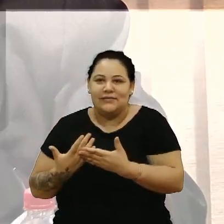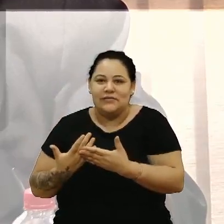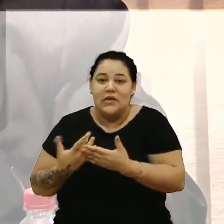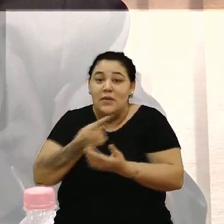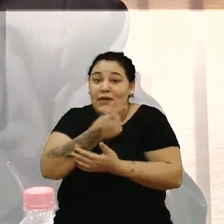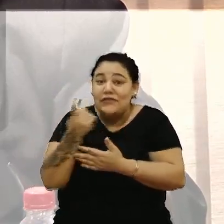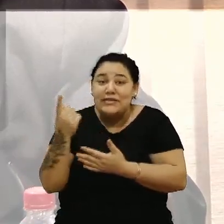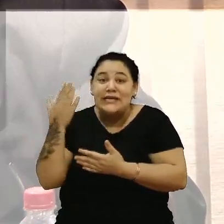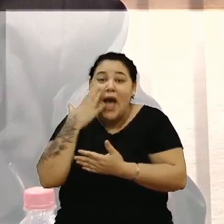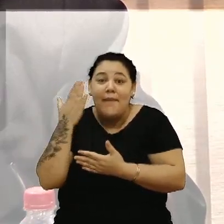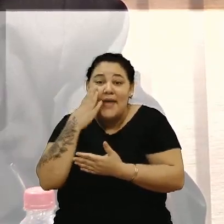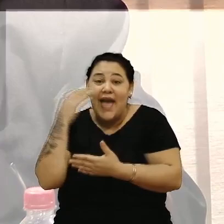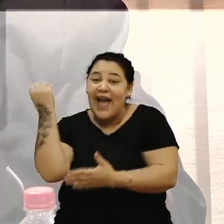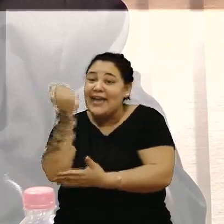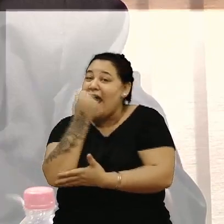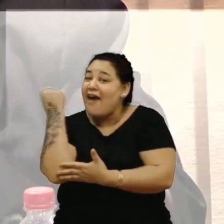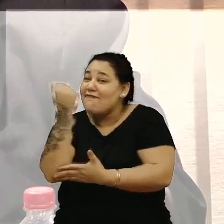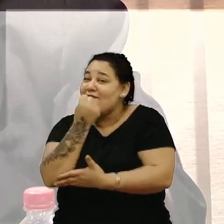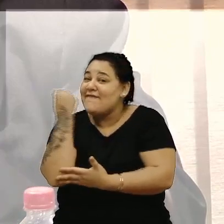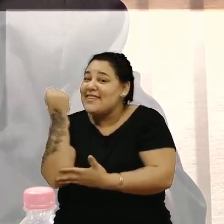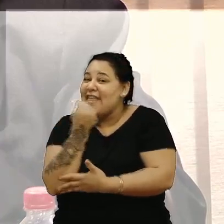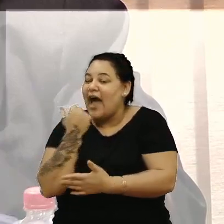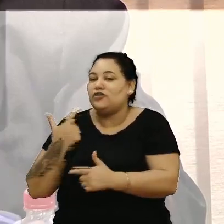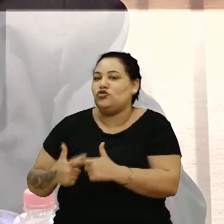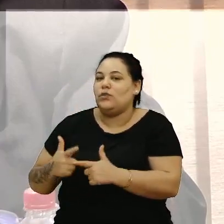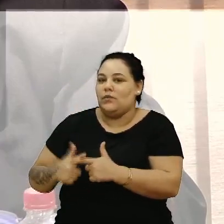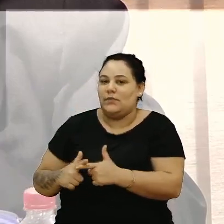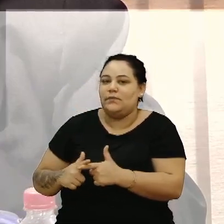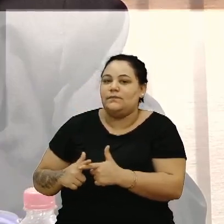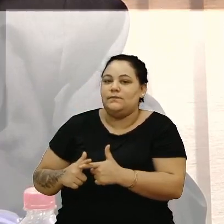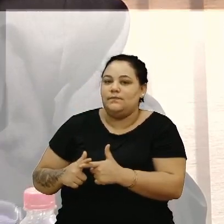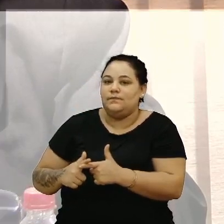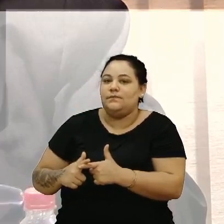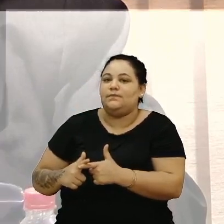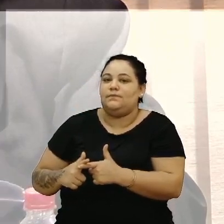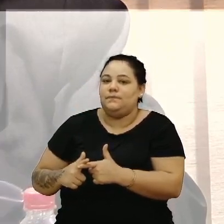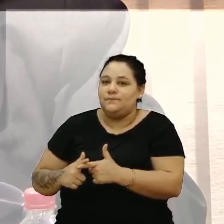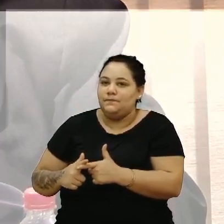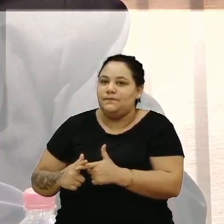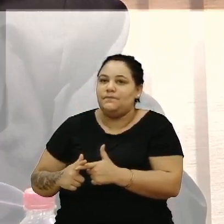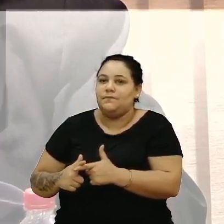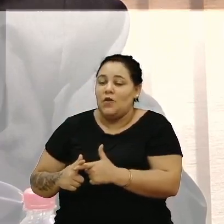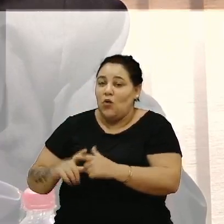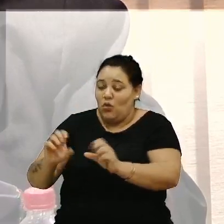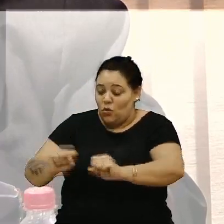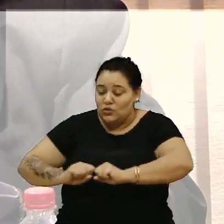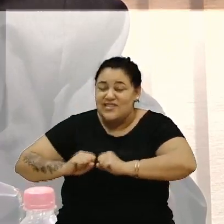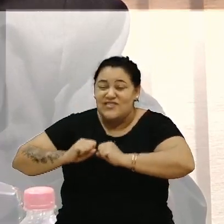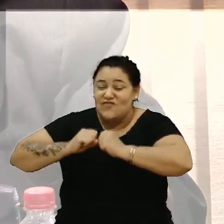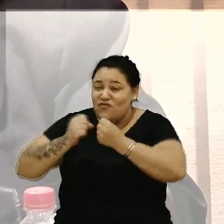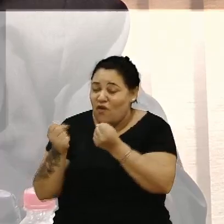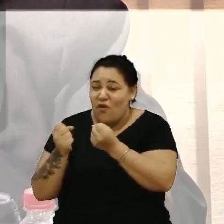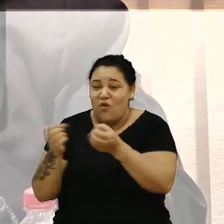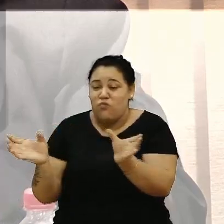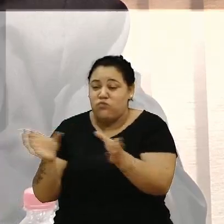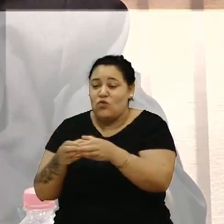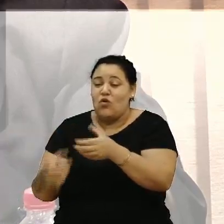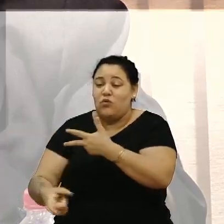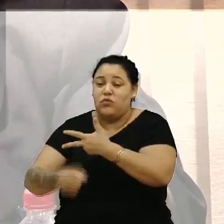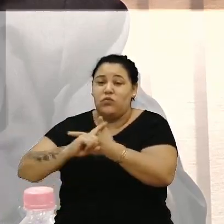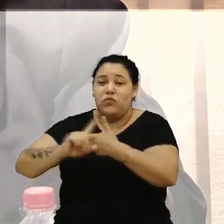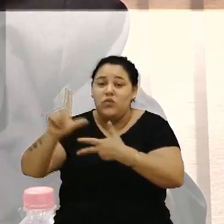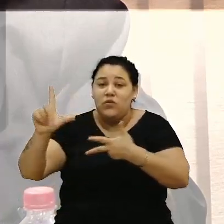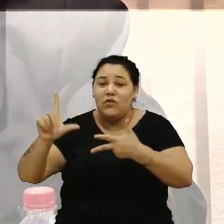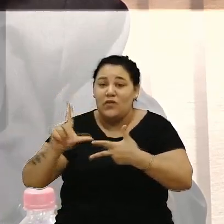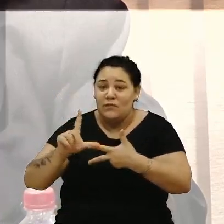grau de complexidade desse problema. Então, acho que os esforços dos executivos, dos